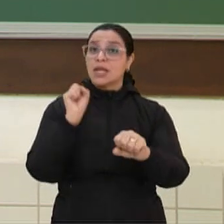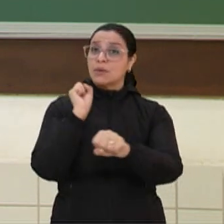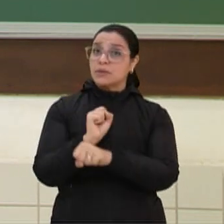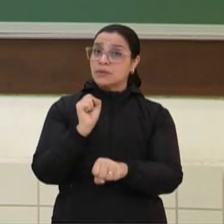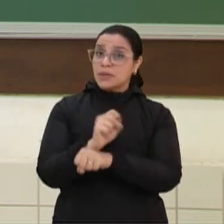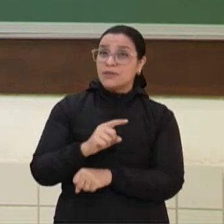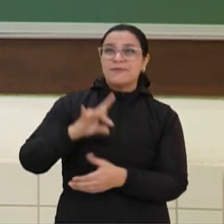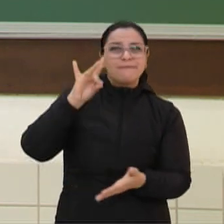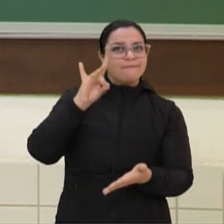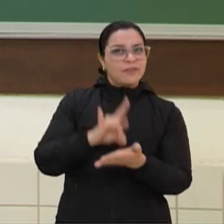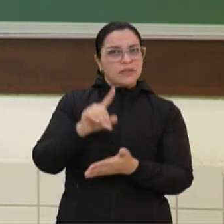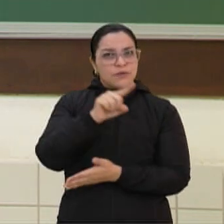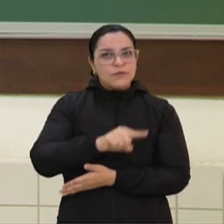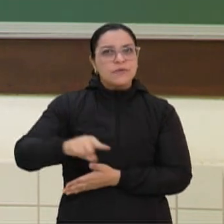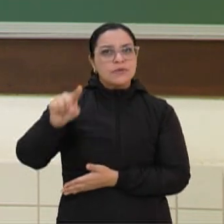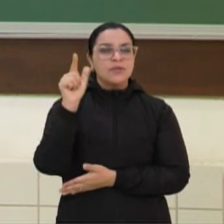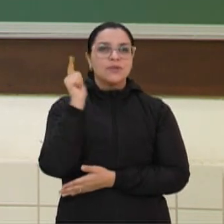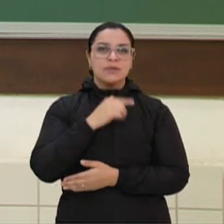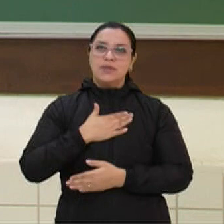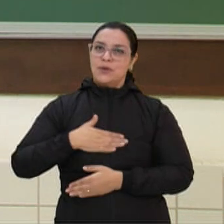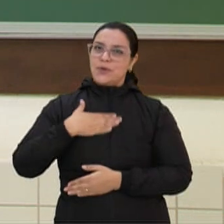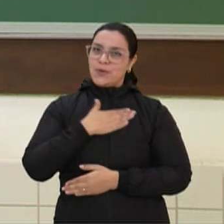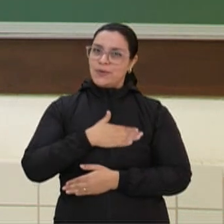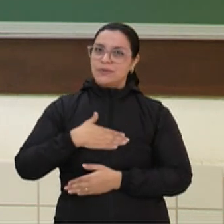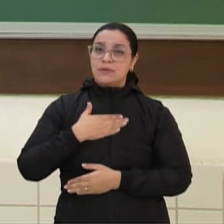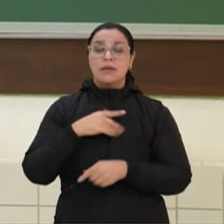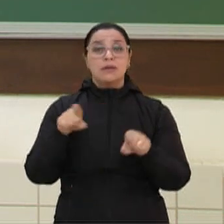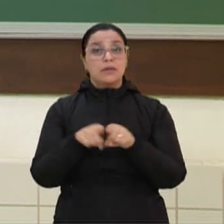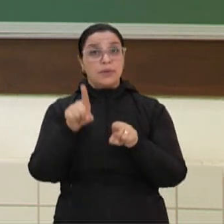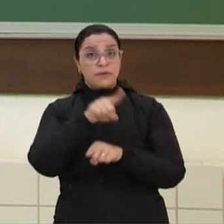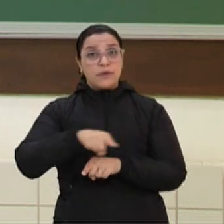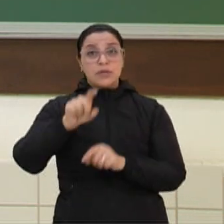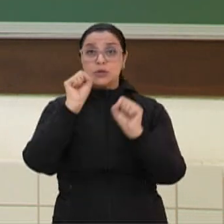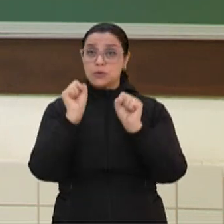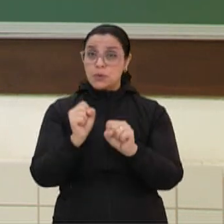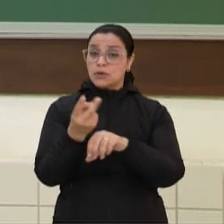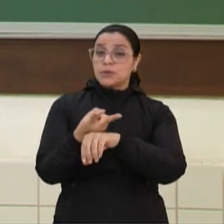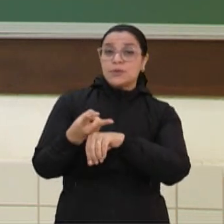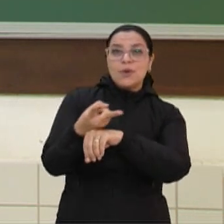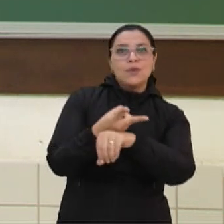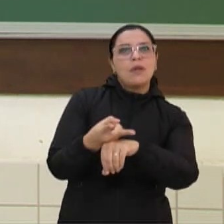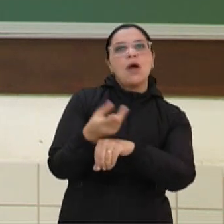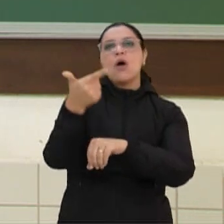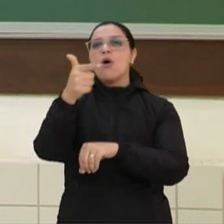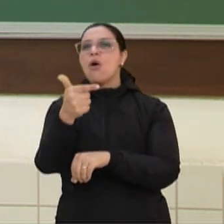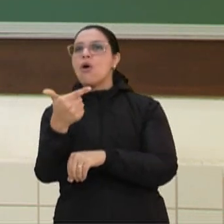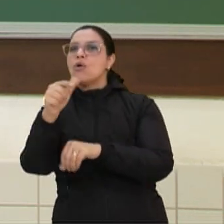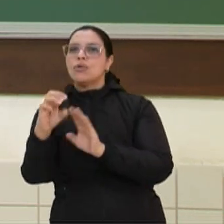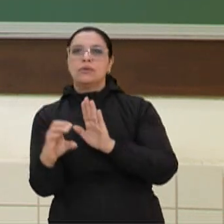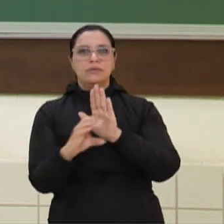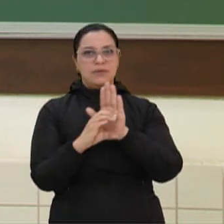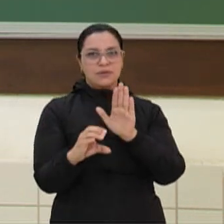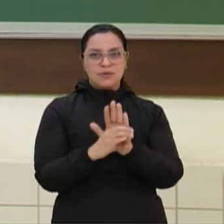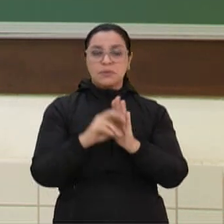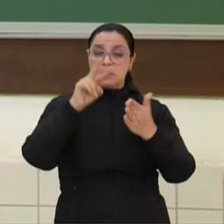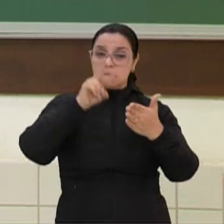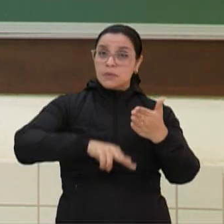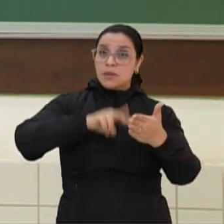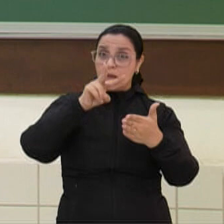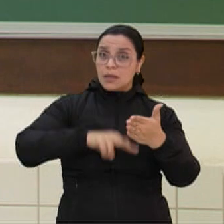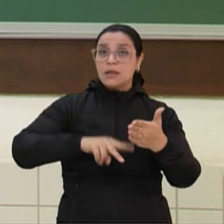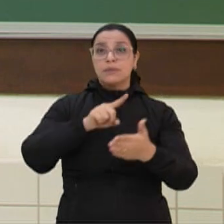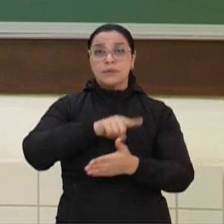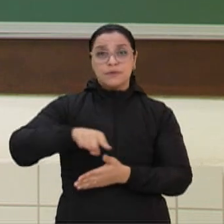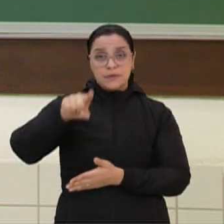espero que realmente vocês tenham gostado e que vocês possam buscar outras crônicas para a leitura